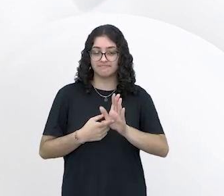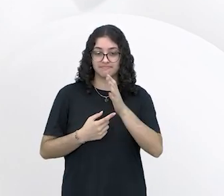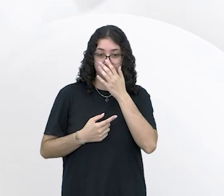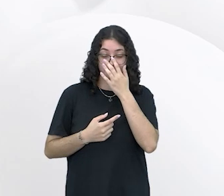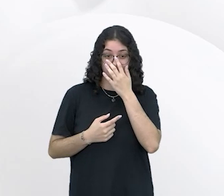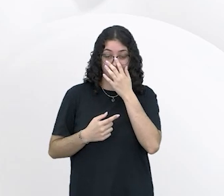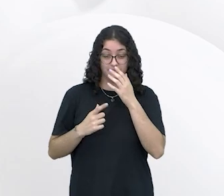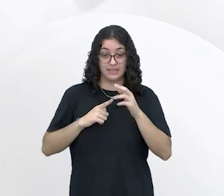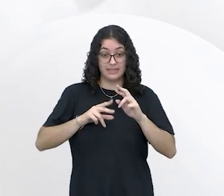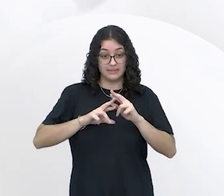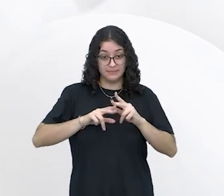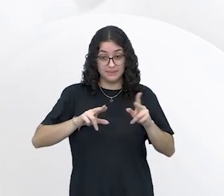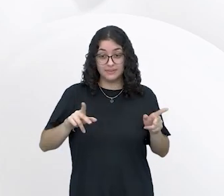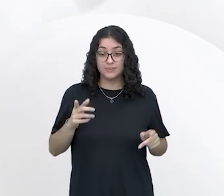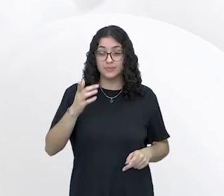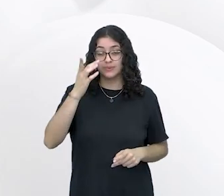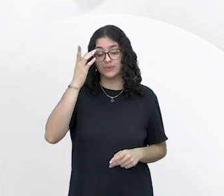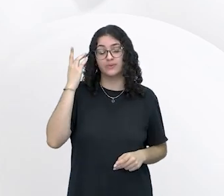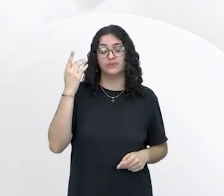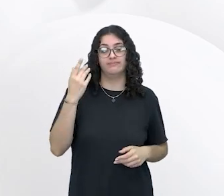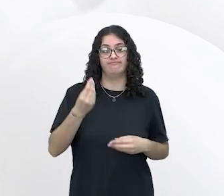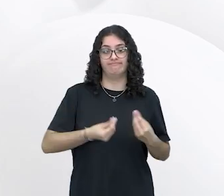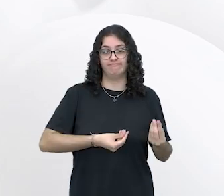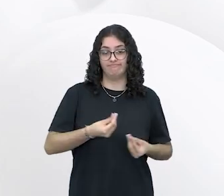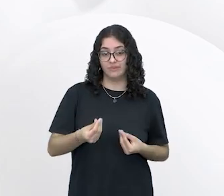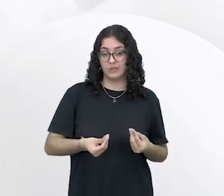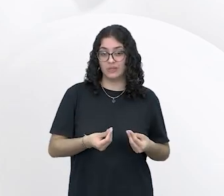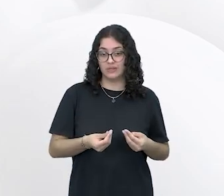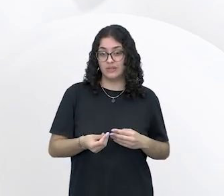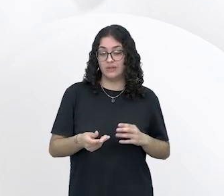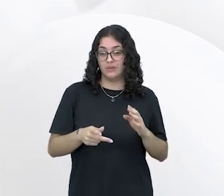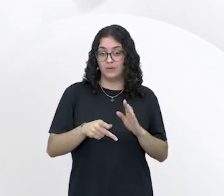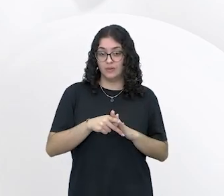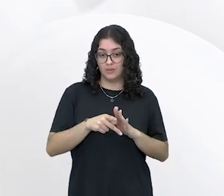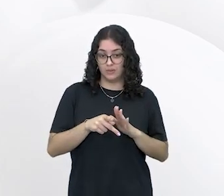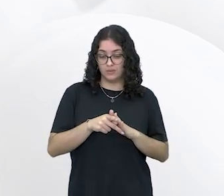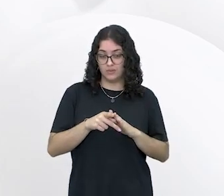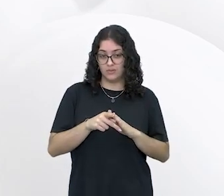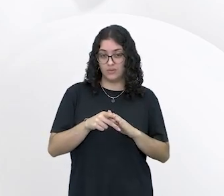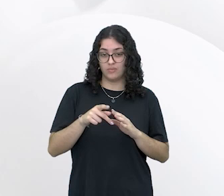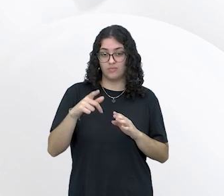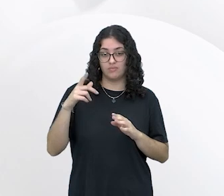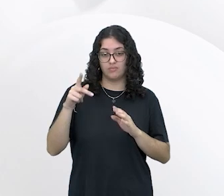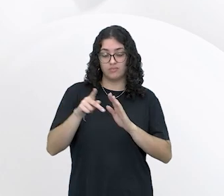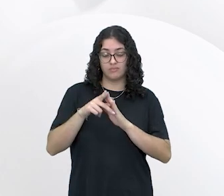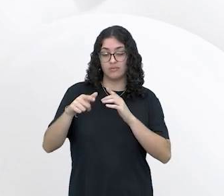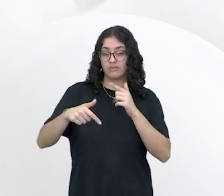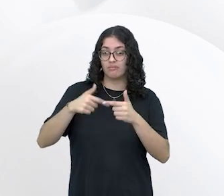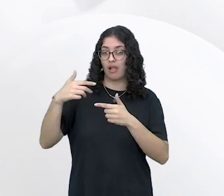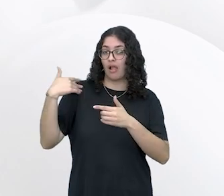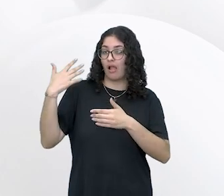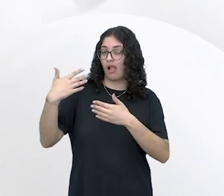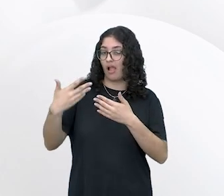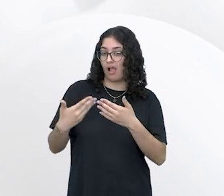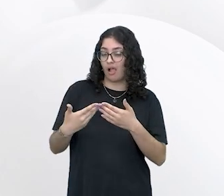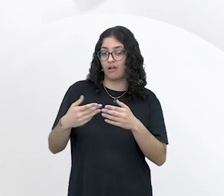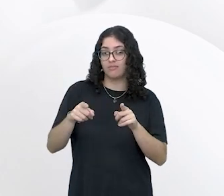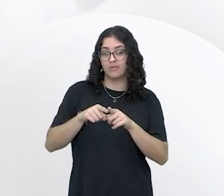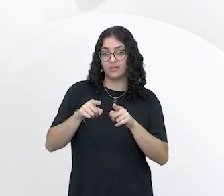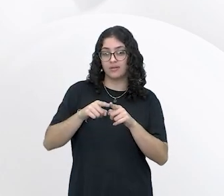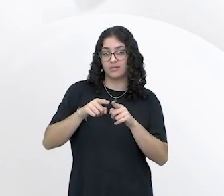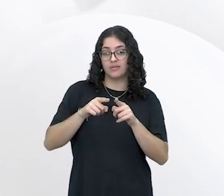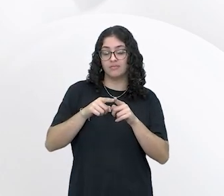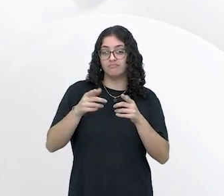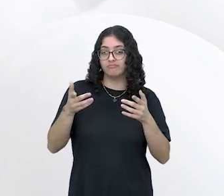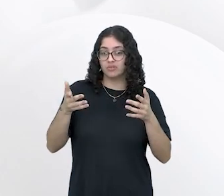Diante dessa diversidade de ofertas inerentes ao estágio atual dos mercados e da crescente inclusão de pessoas